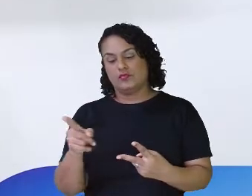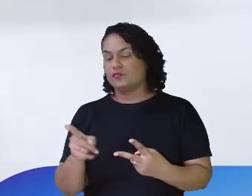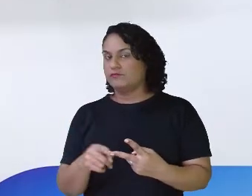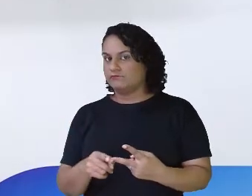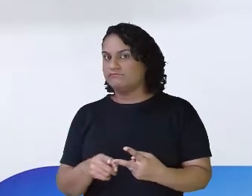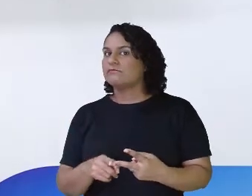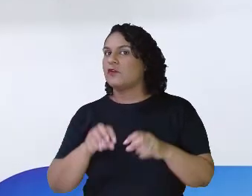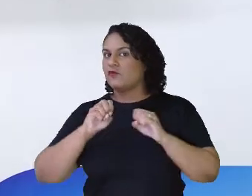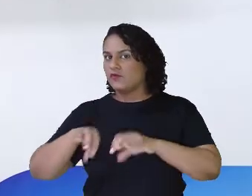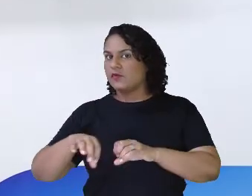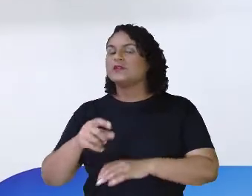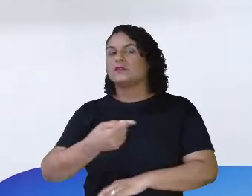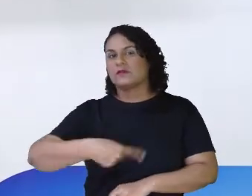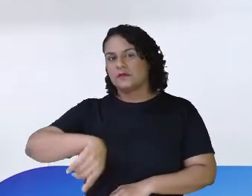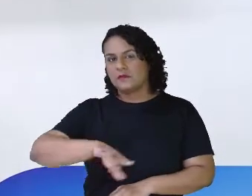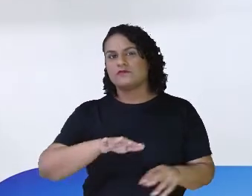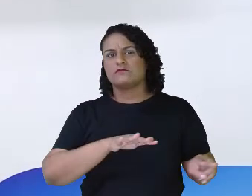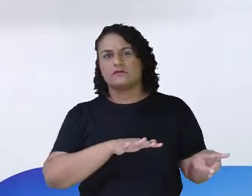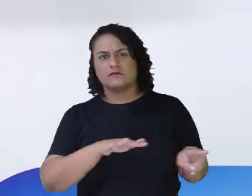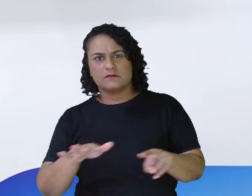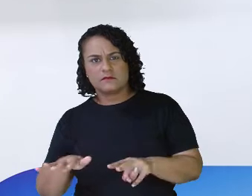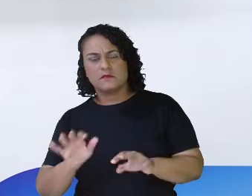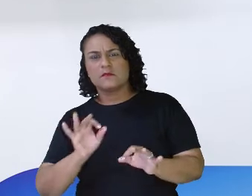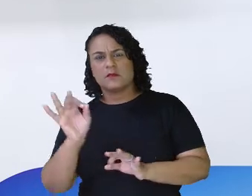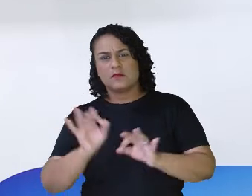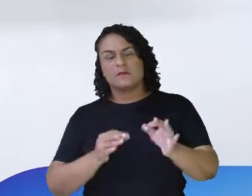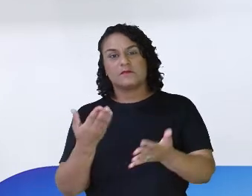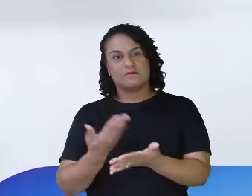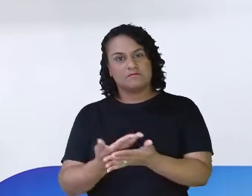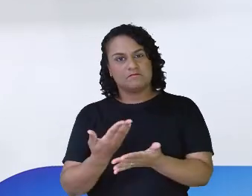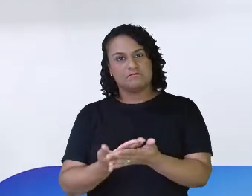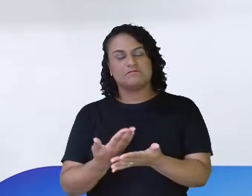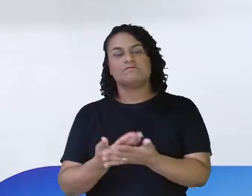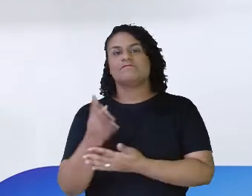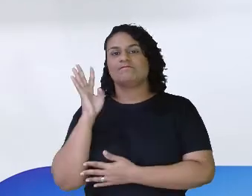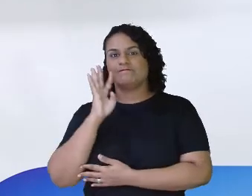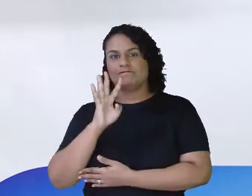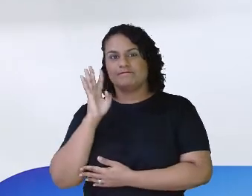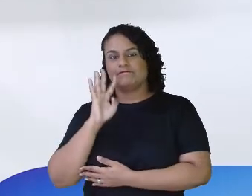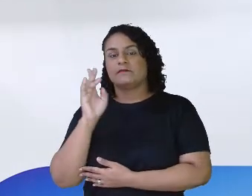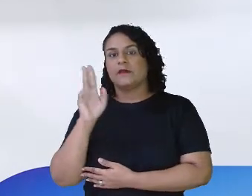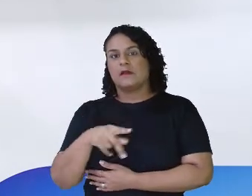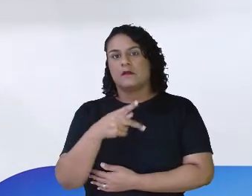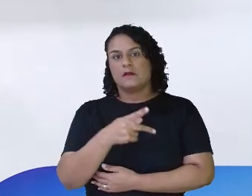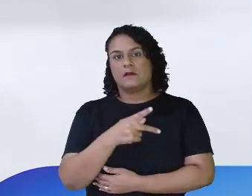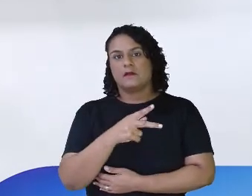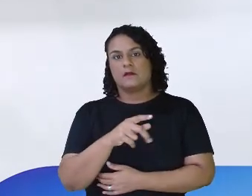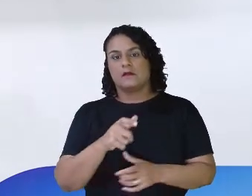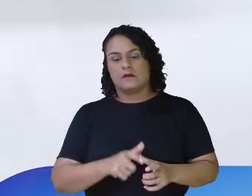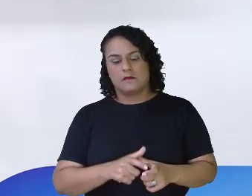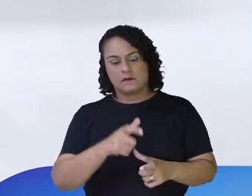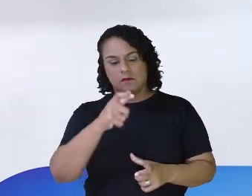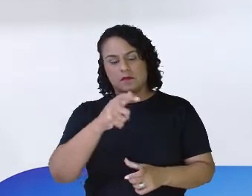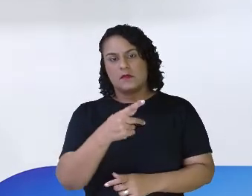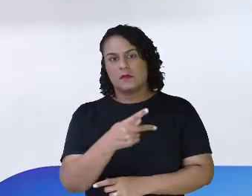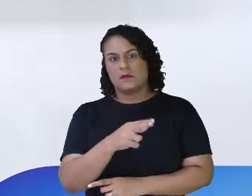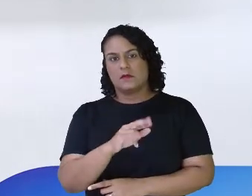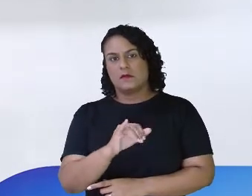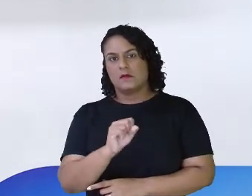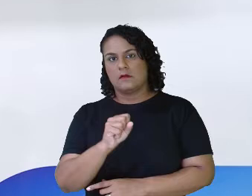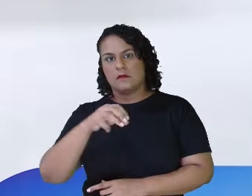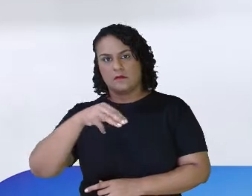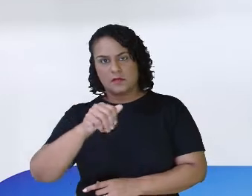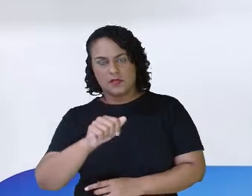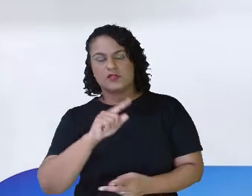quero trabalhar com vocês essa semana. Preparei uma aula bem legal, que é prisma e pirâmide. Eu vou trabalhar de